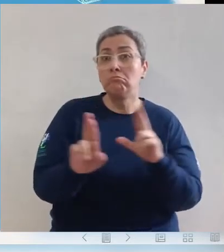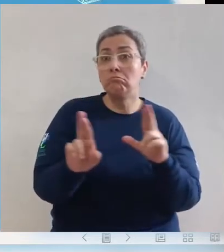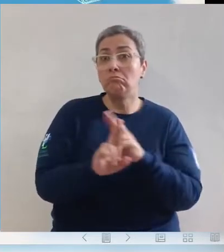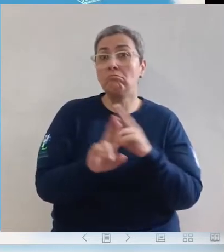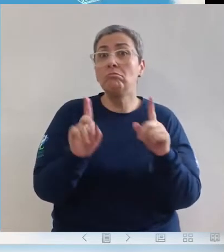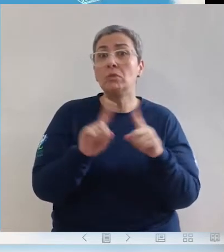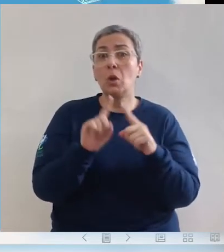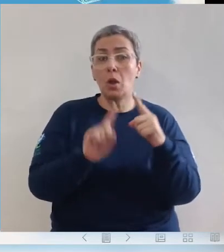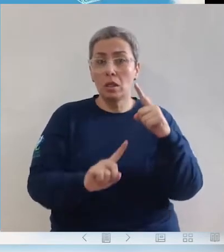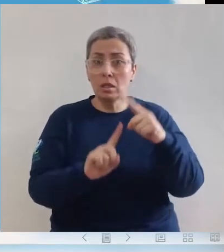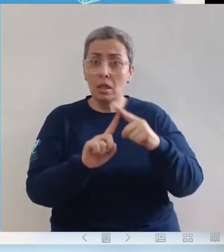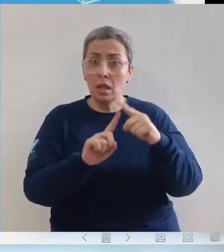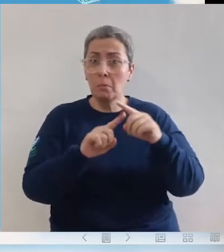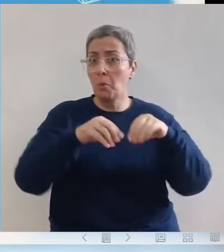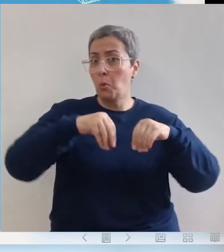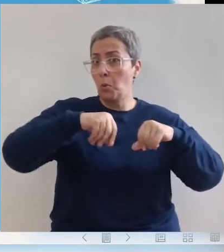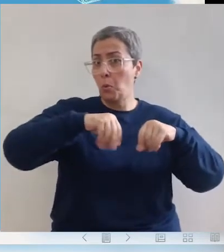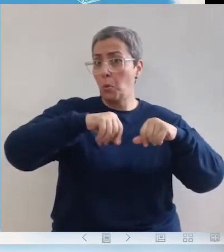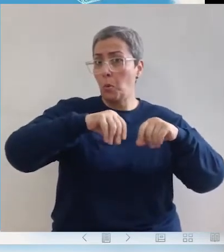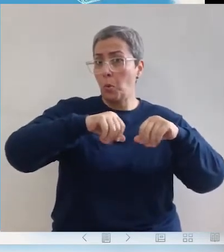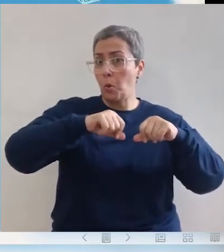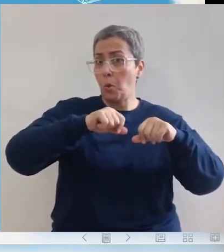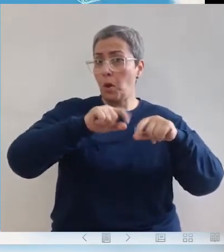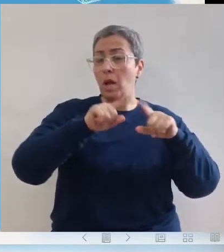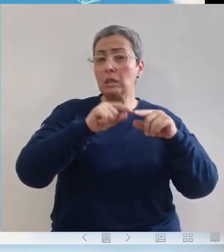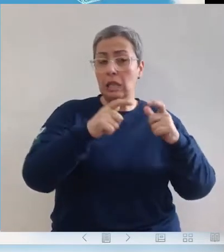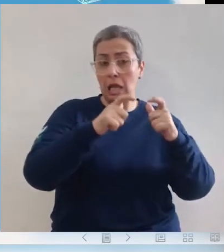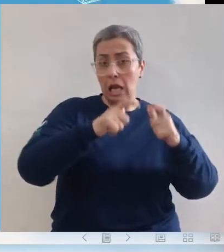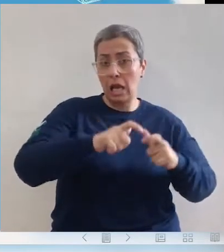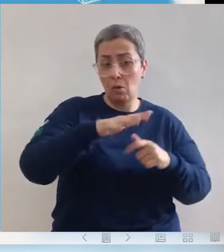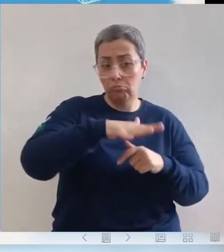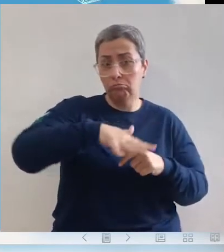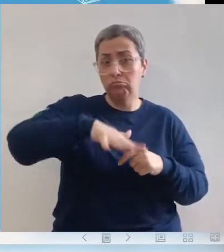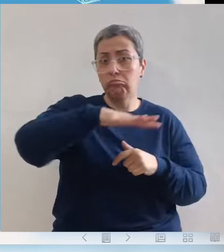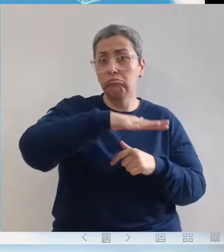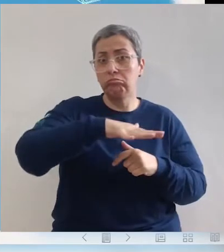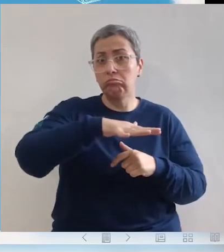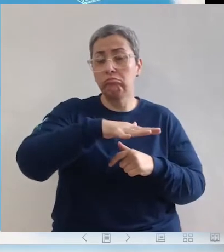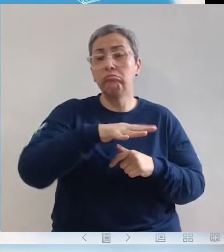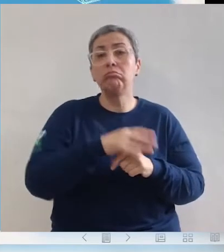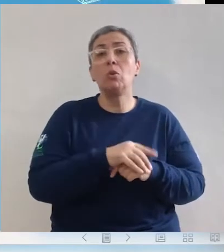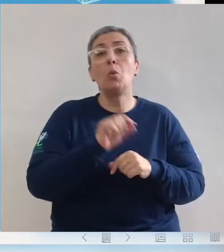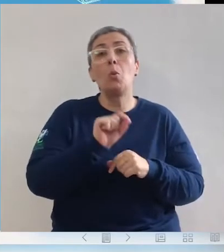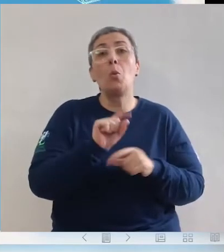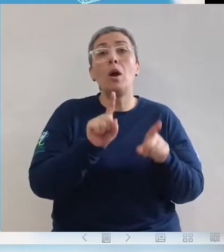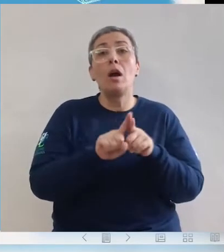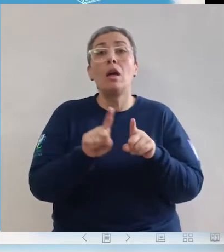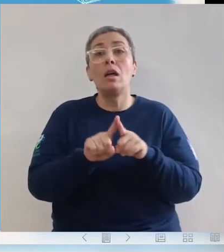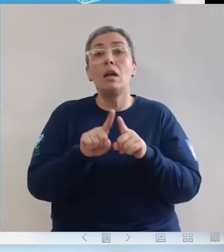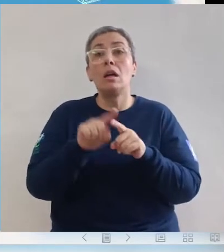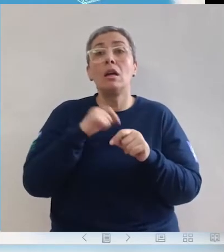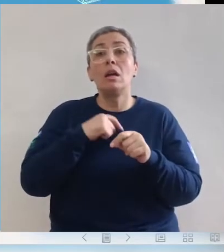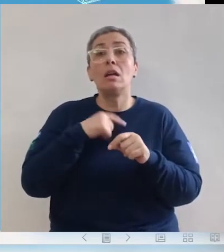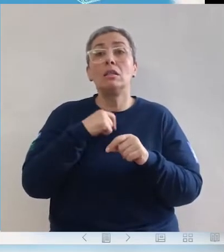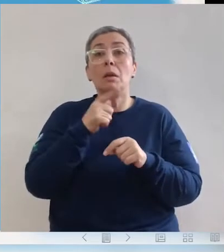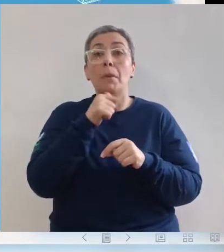relação do tipo de solo de uma determinada região com